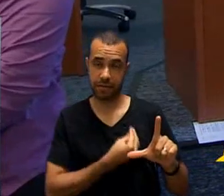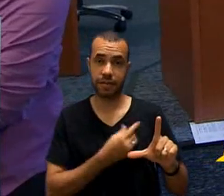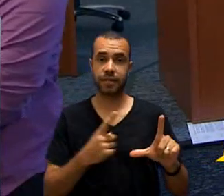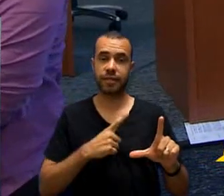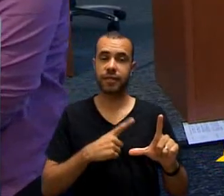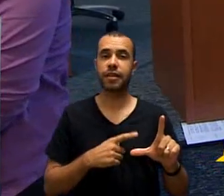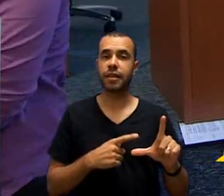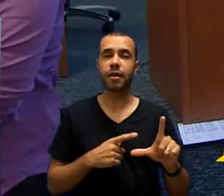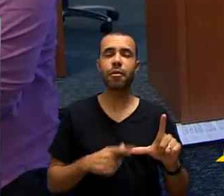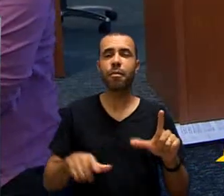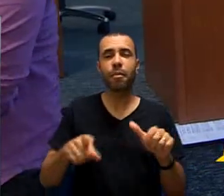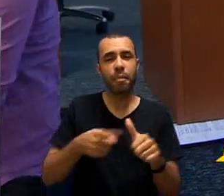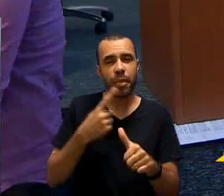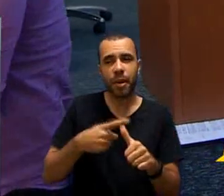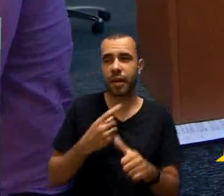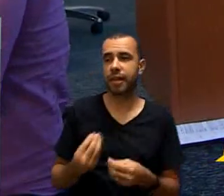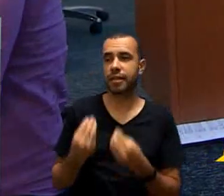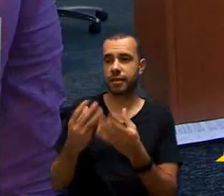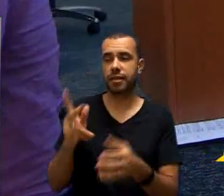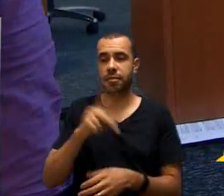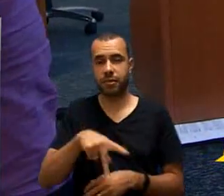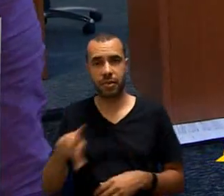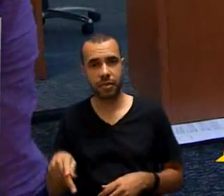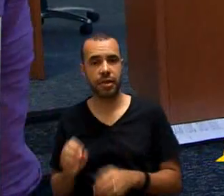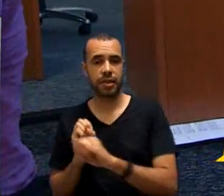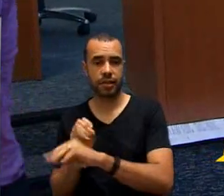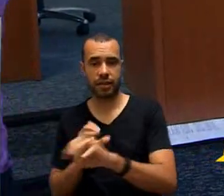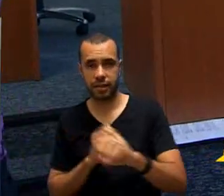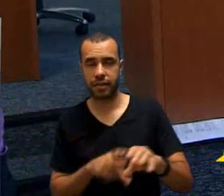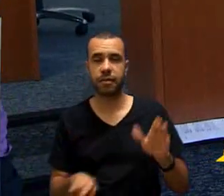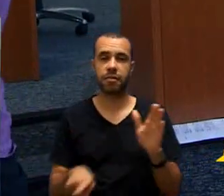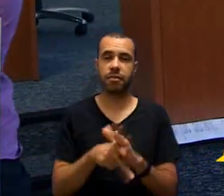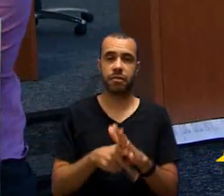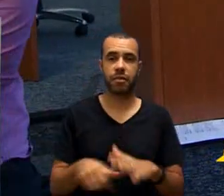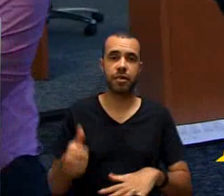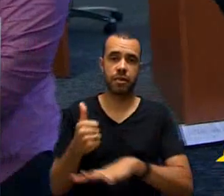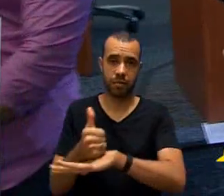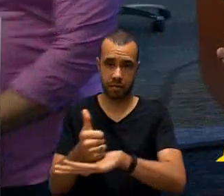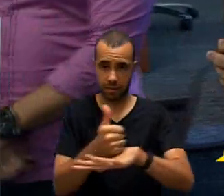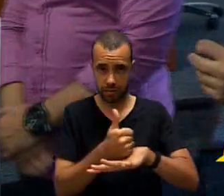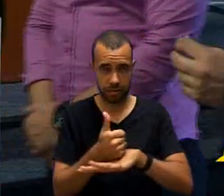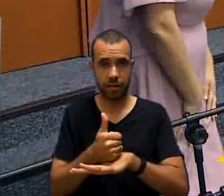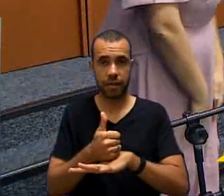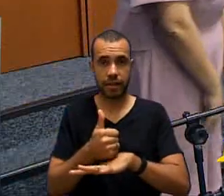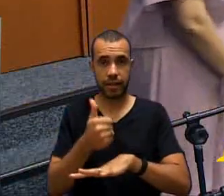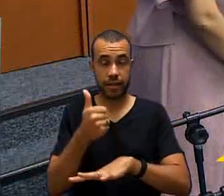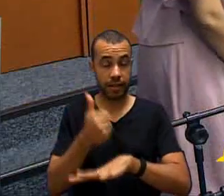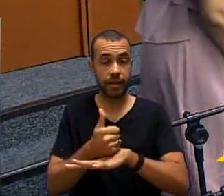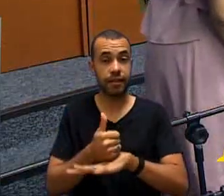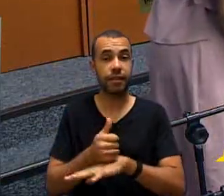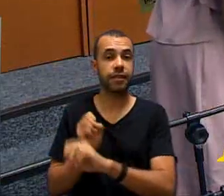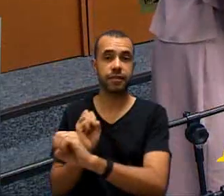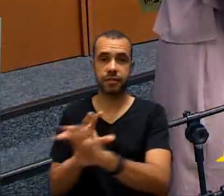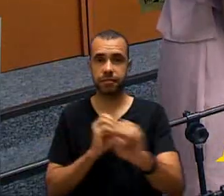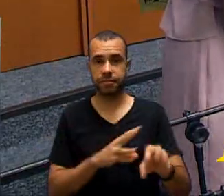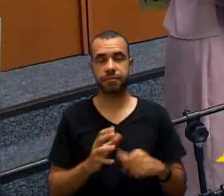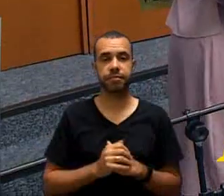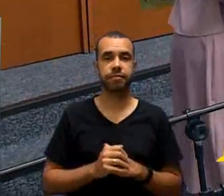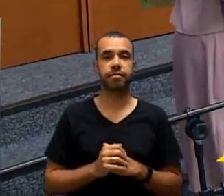os orientadores, professores orientadores da Secretaria de Educação.